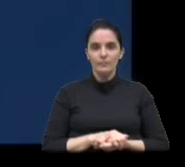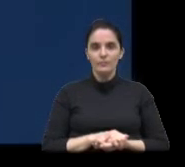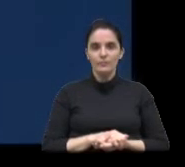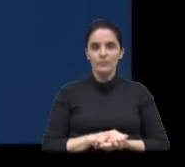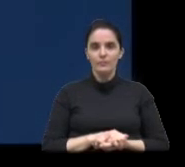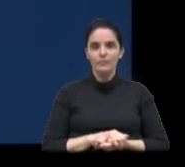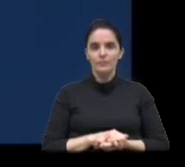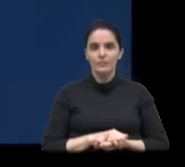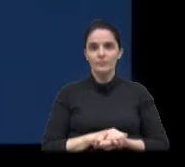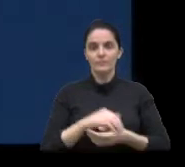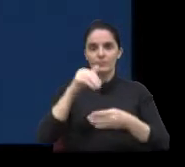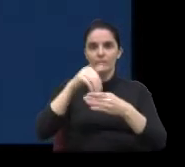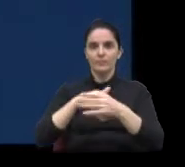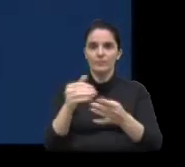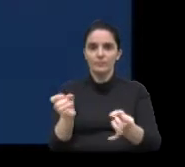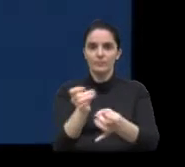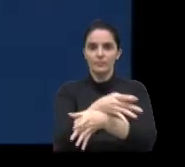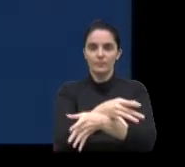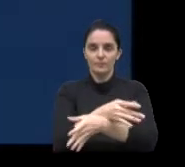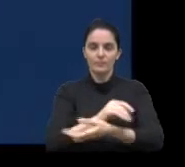Está encerrada a votação.